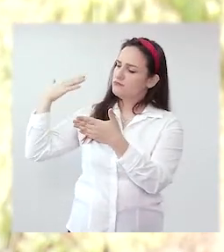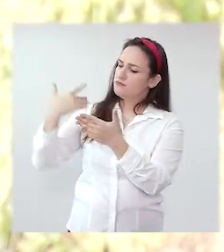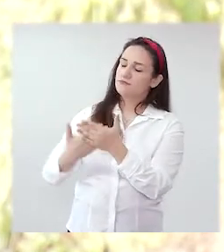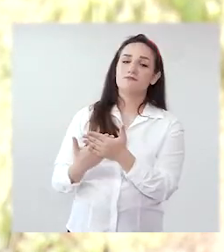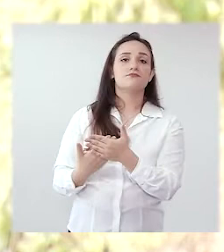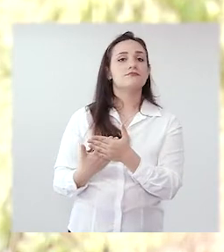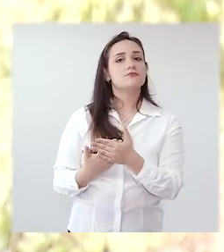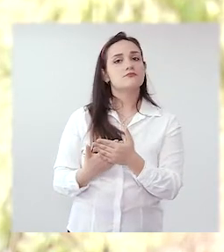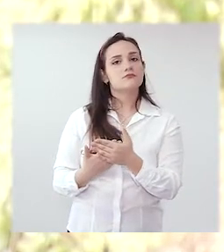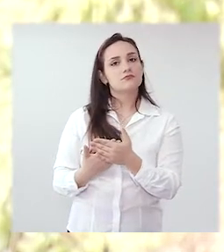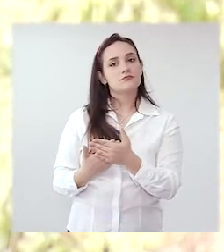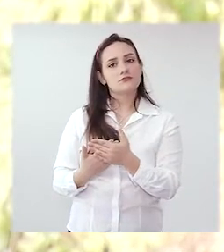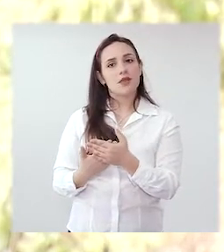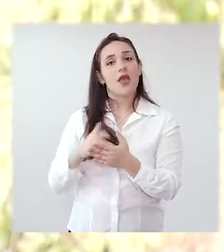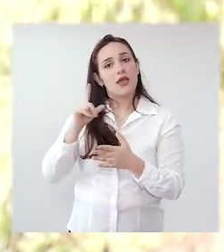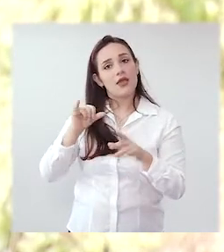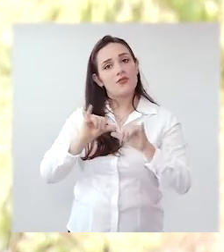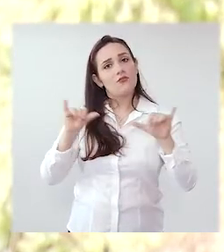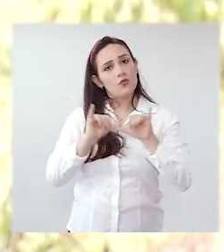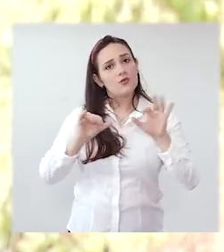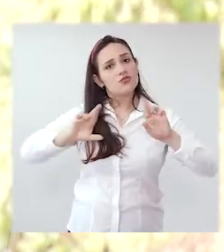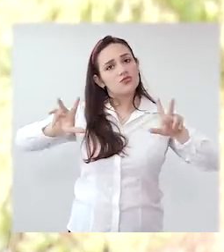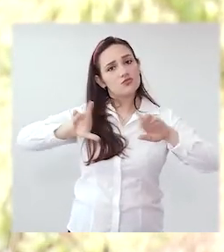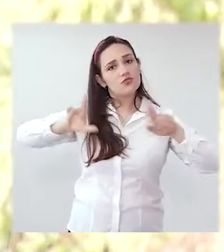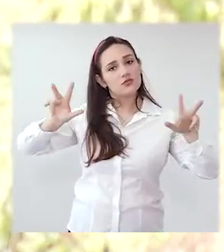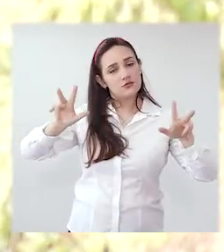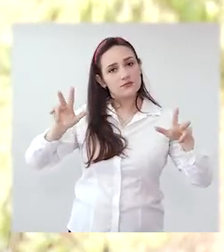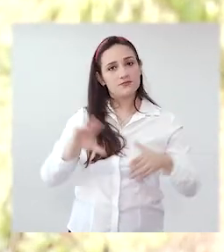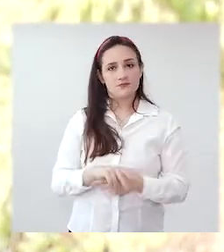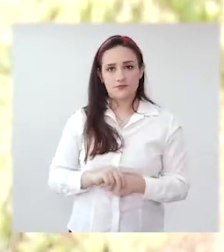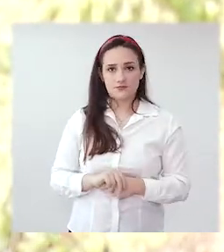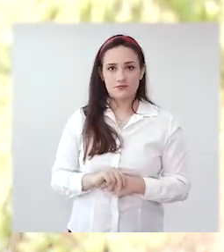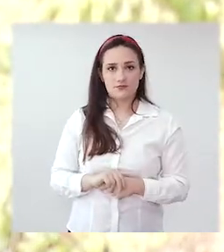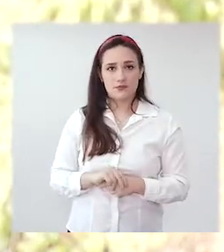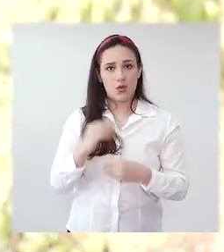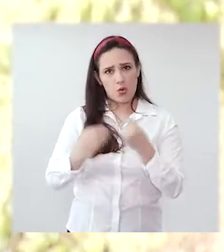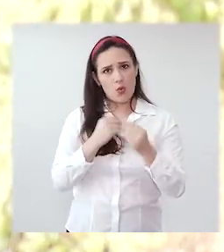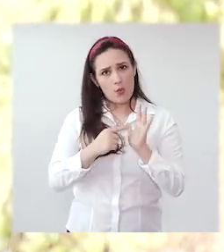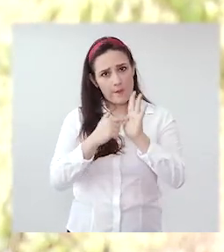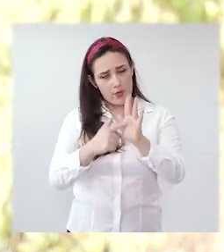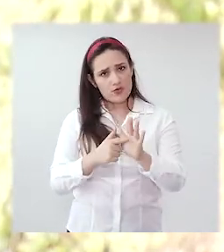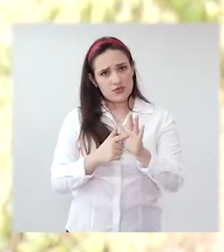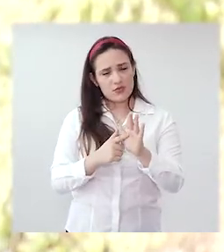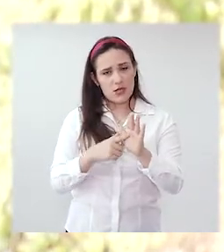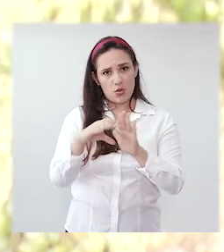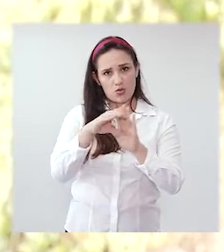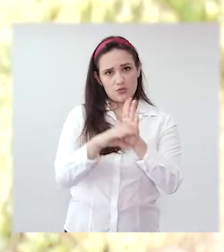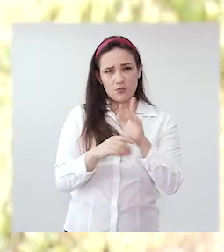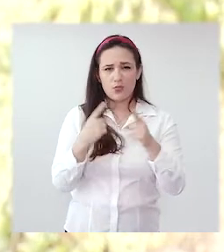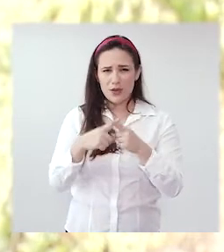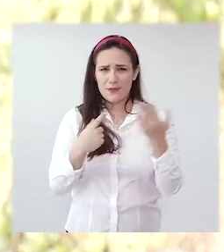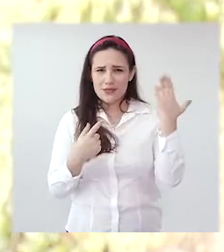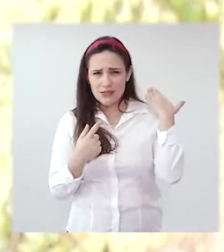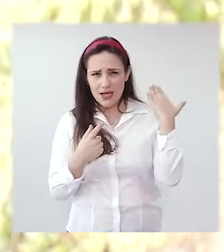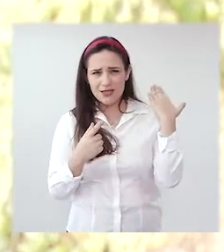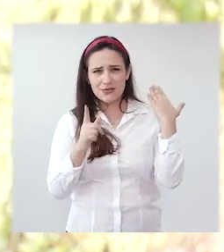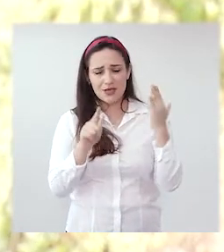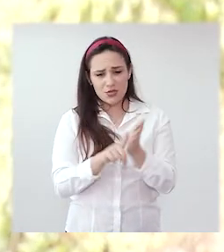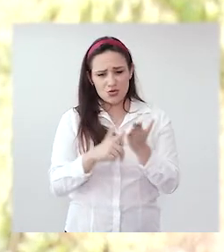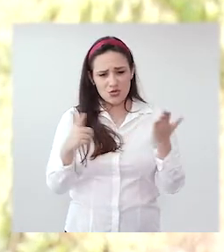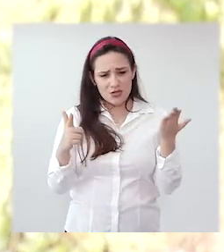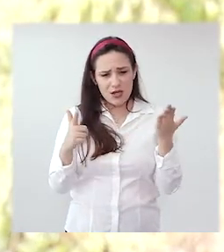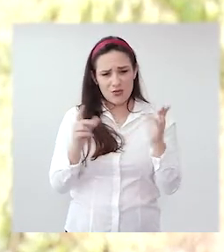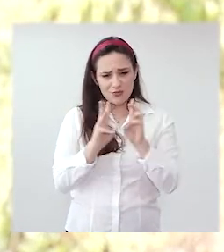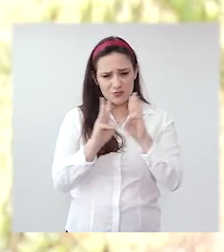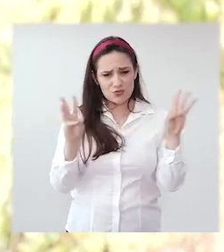de consumir informação mudou e a forma também de expressão dos conteúdos. Se no começo os jornais eletrônicos